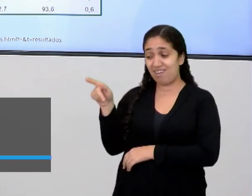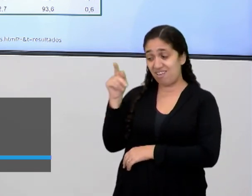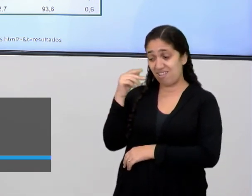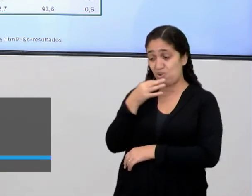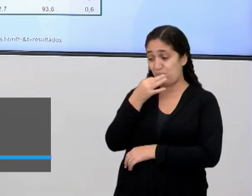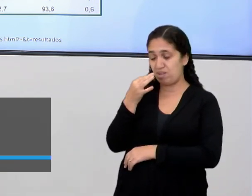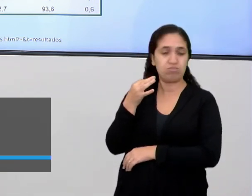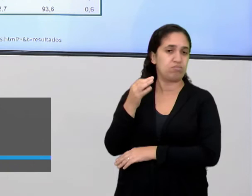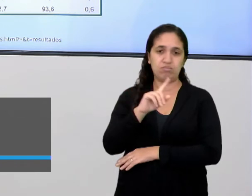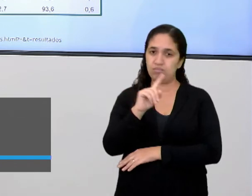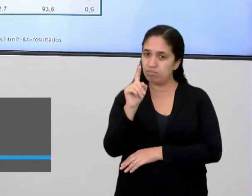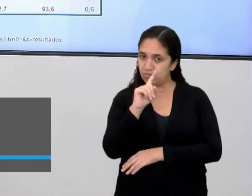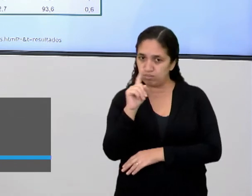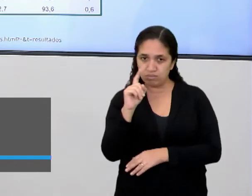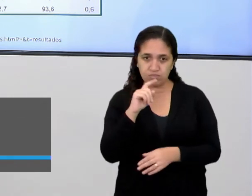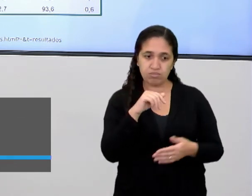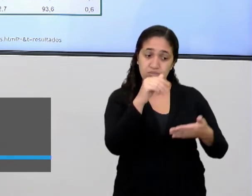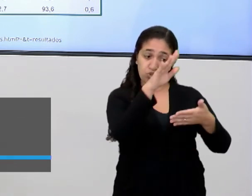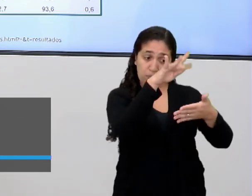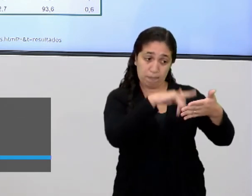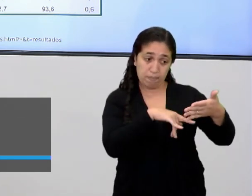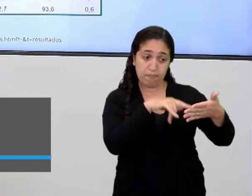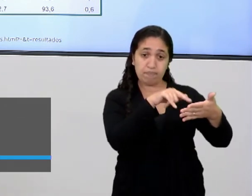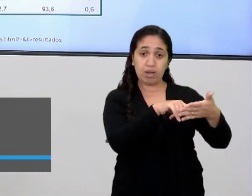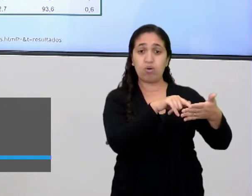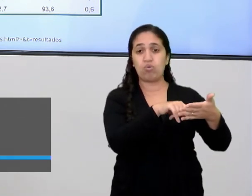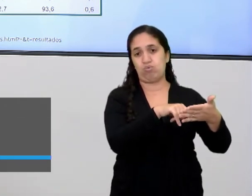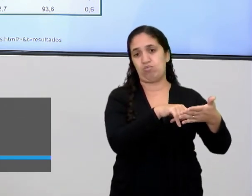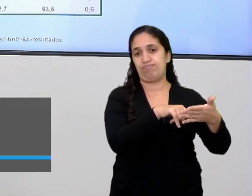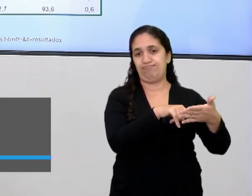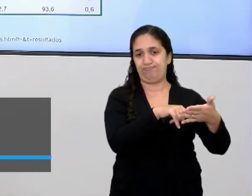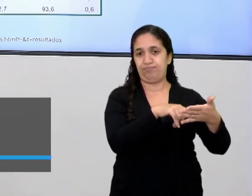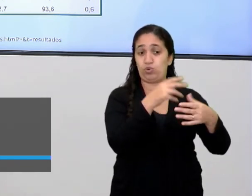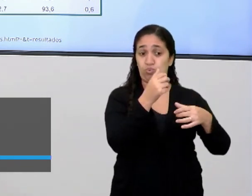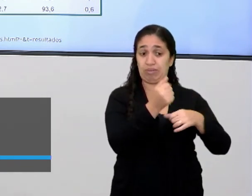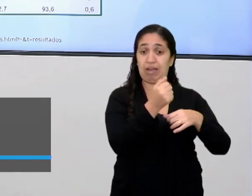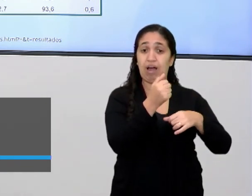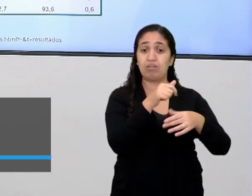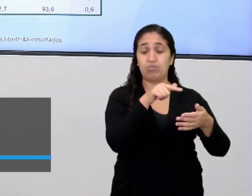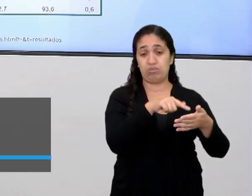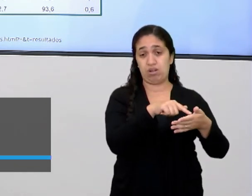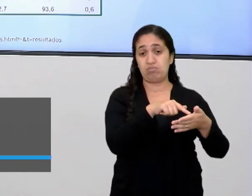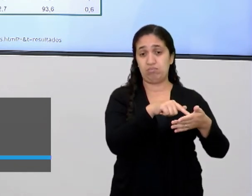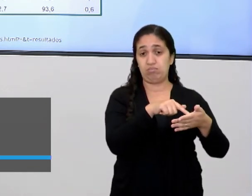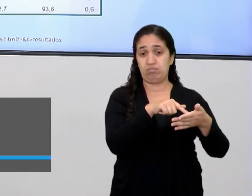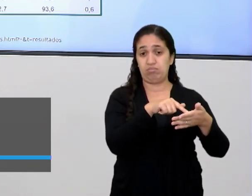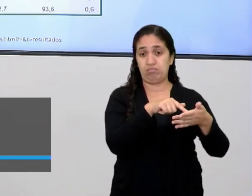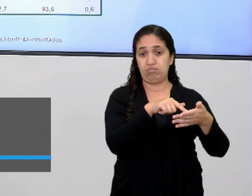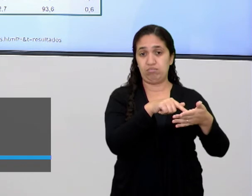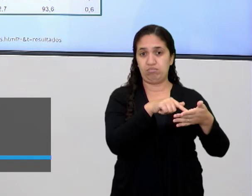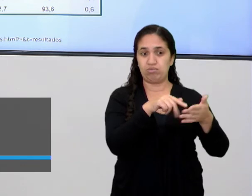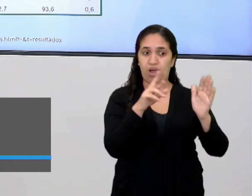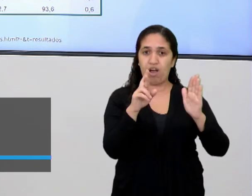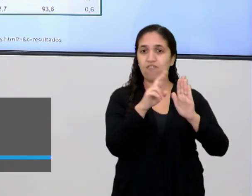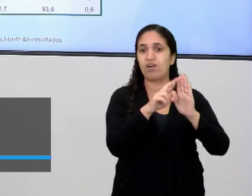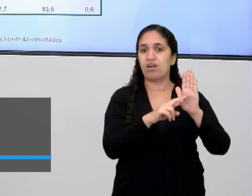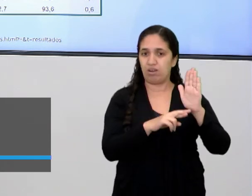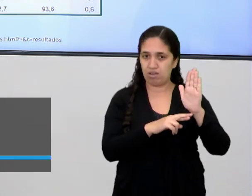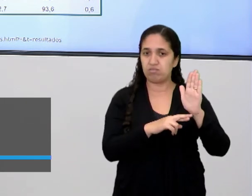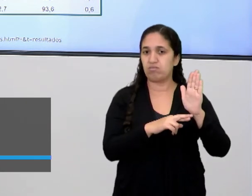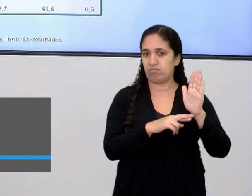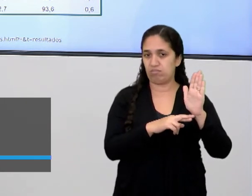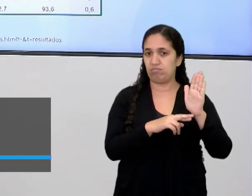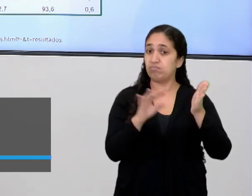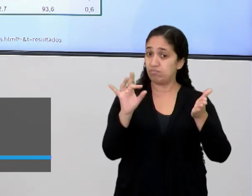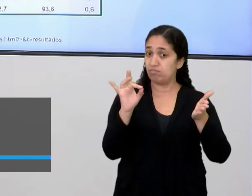Né? A gente extraiu essas informações de onde? De dados, né, que são fornecidos por fontes confiáveis. No